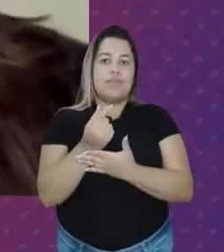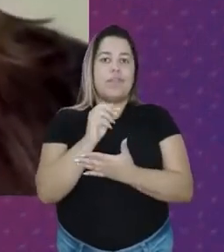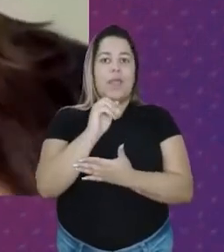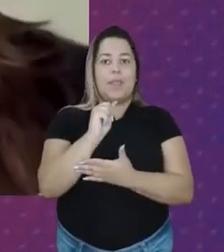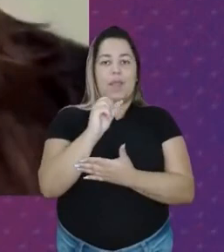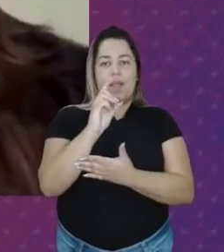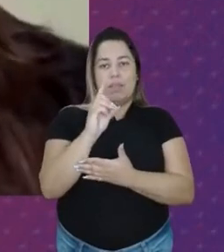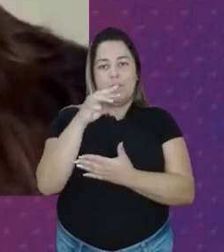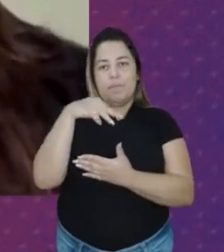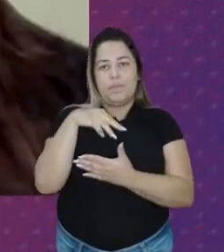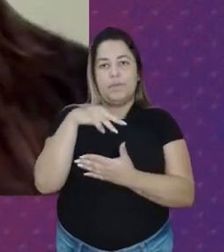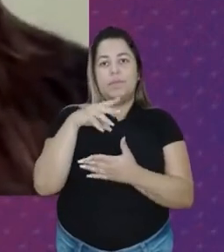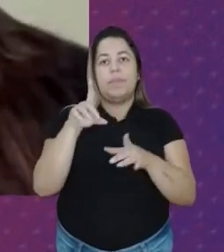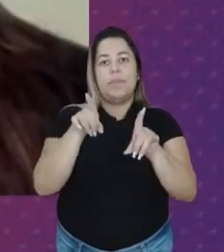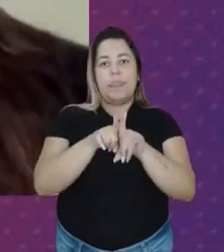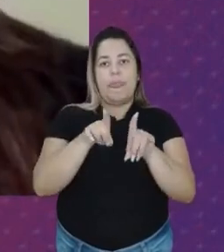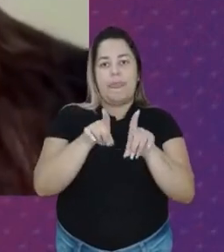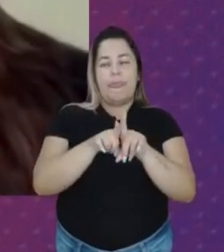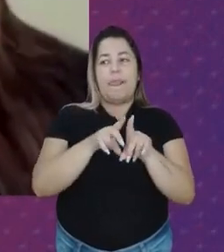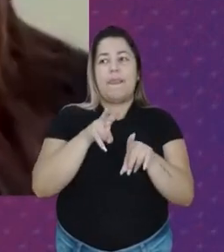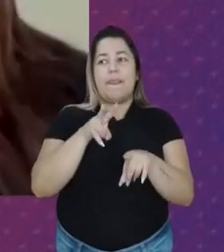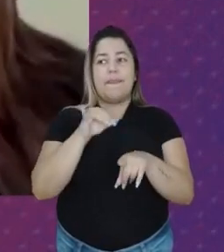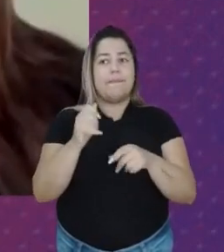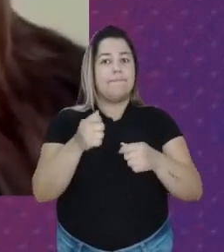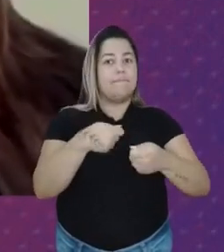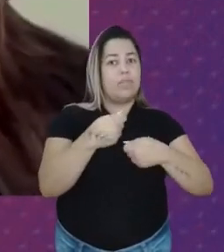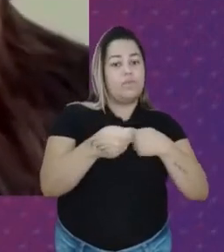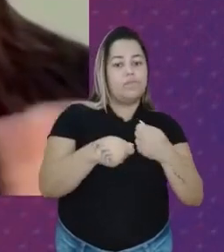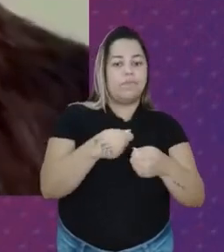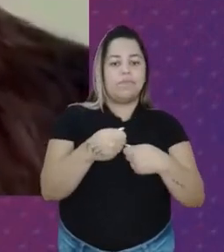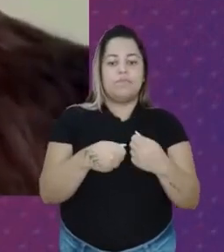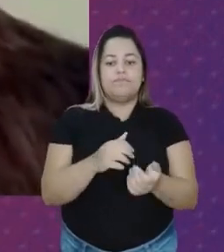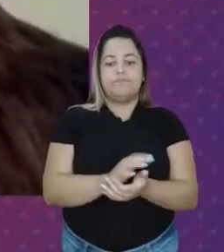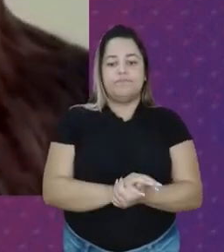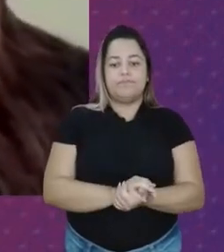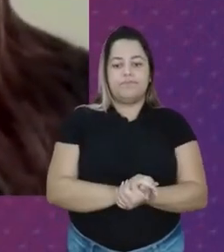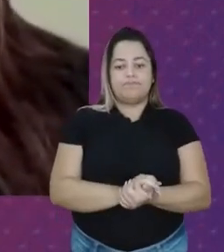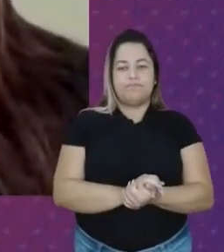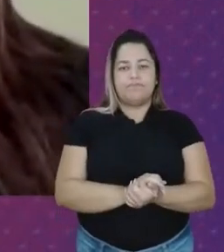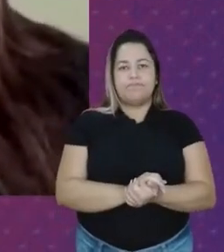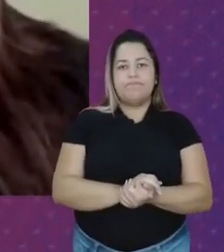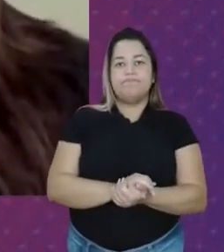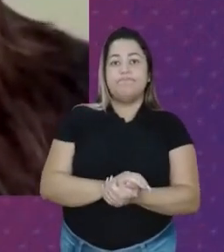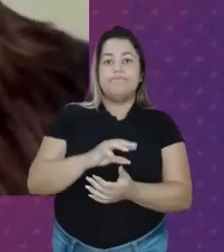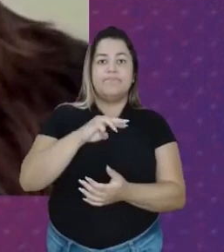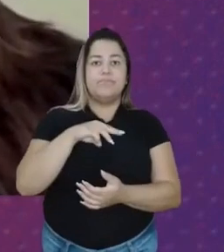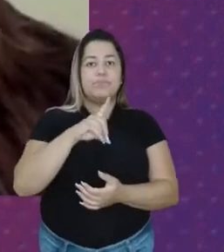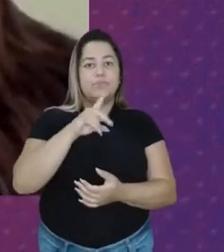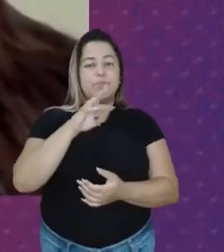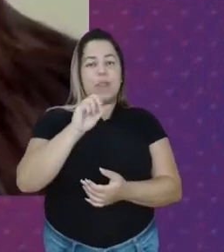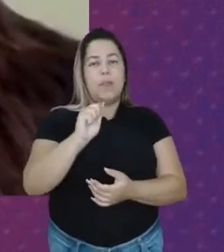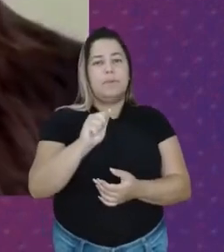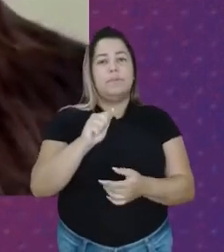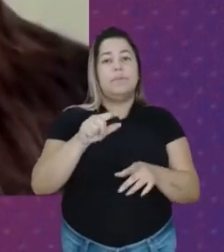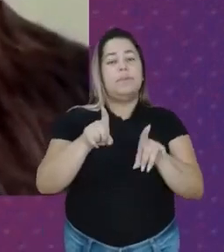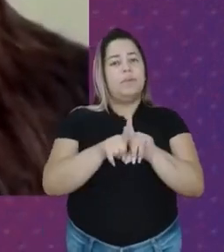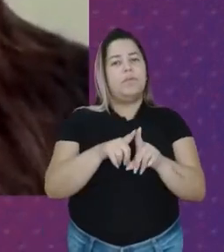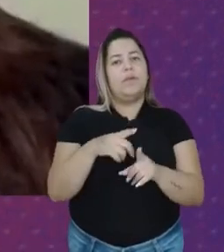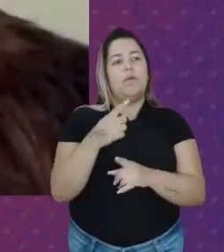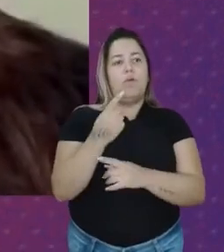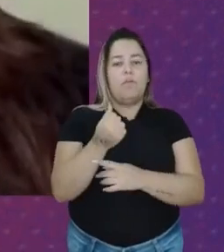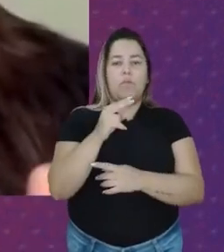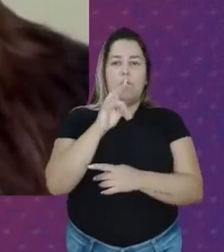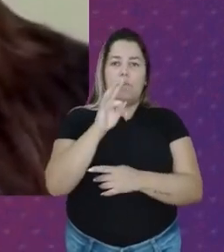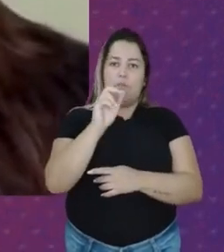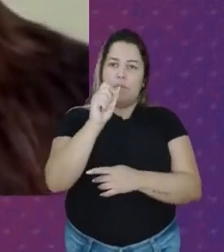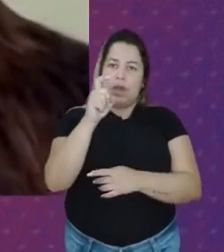administração, e vai depender ali da negociação, tem uma média aí de mercado, em que elas cobram uma taxa e que